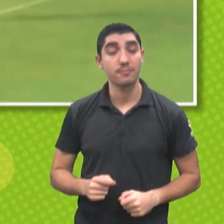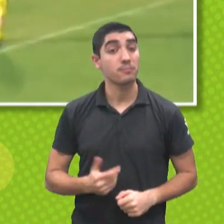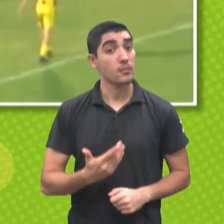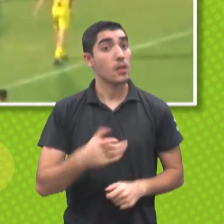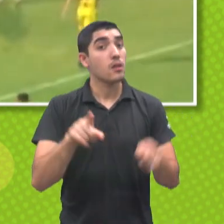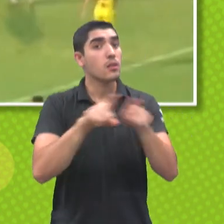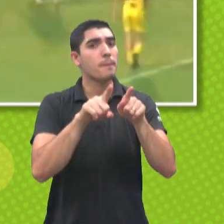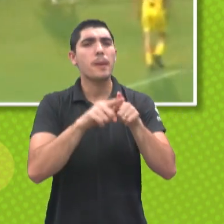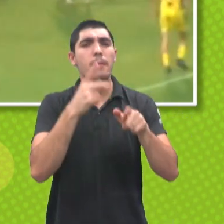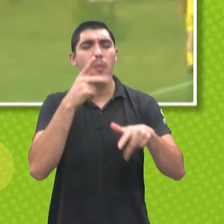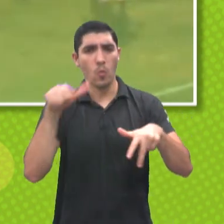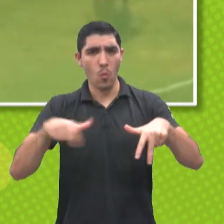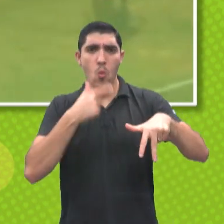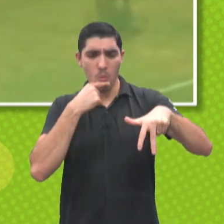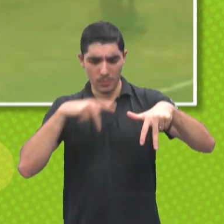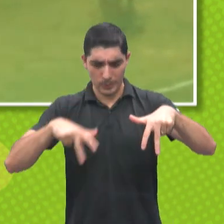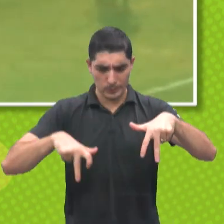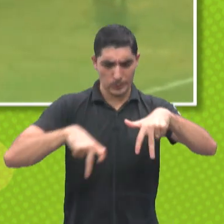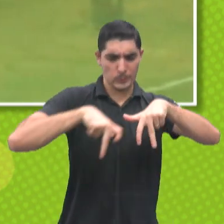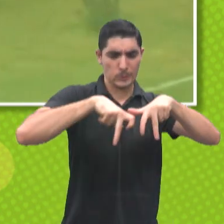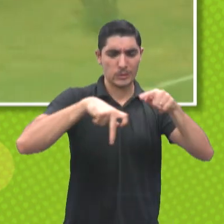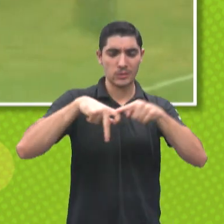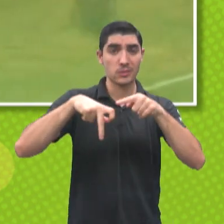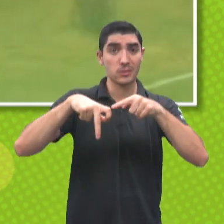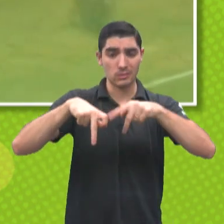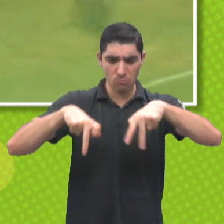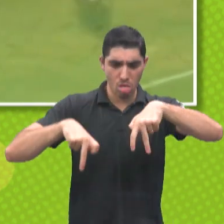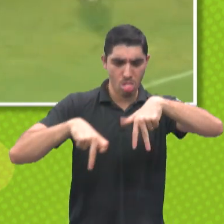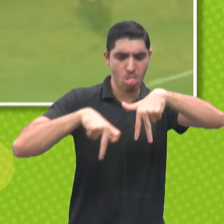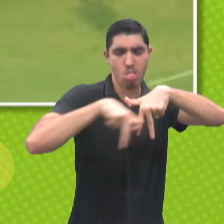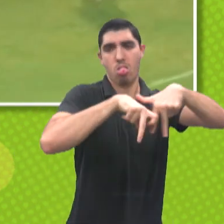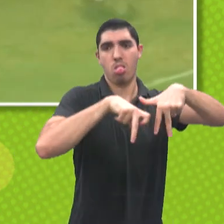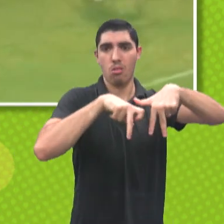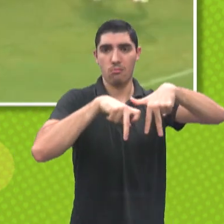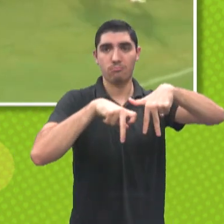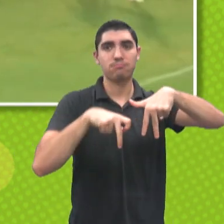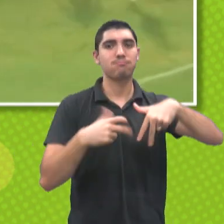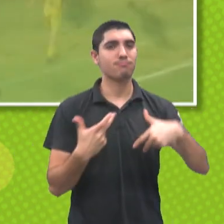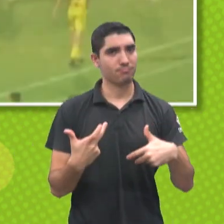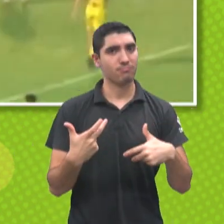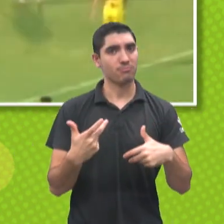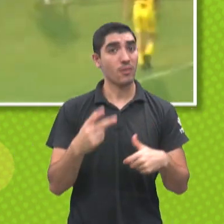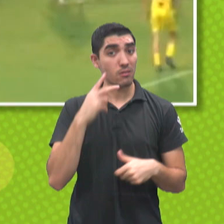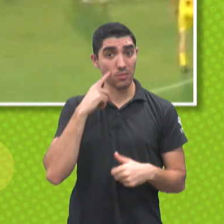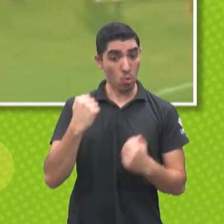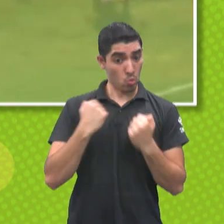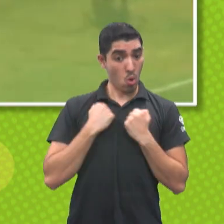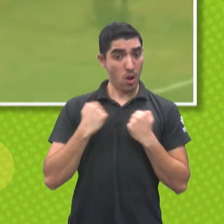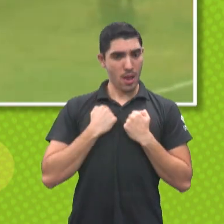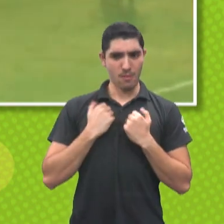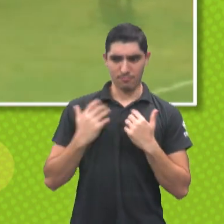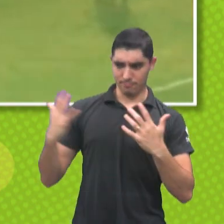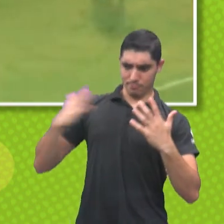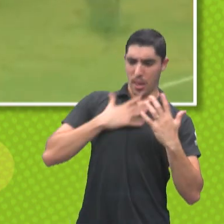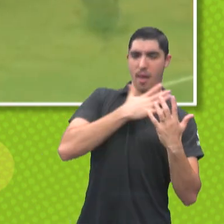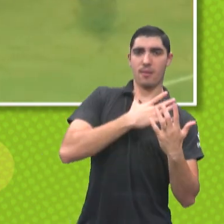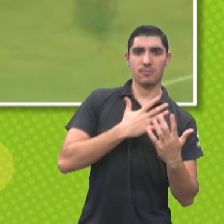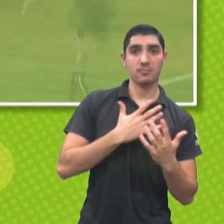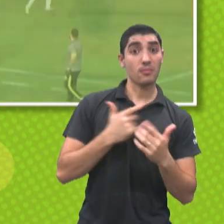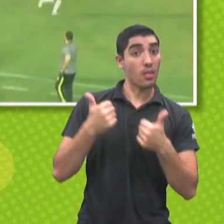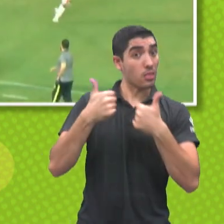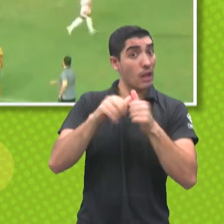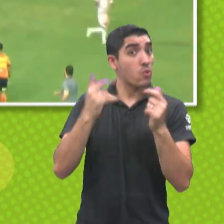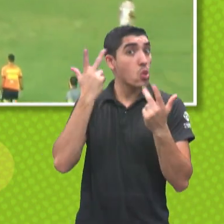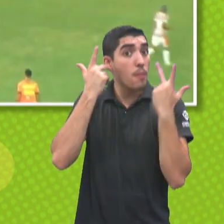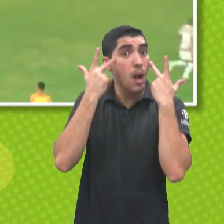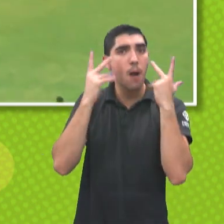joelho, o zagueiro foi com o joelho, à frente atingiu o goleiro do Joseense com o joelho que, como você bem disse, o goleiro estava inteiro, o Luan